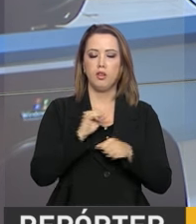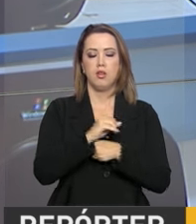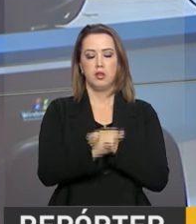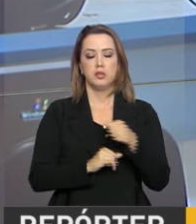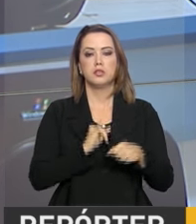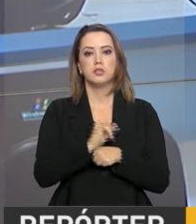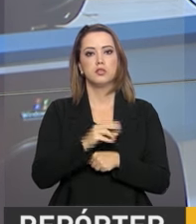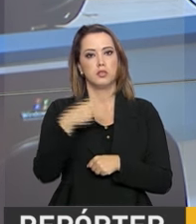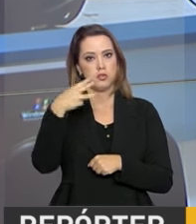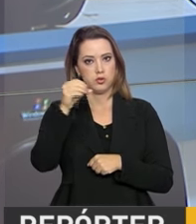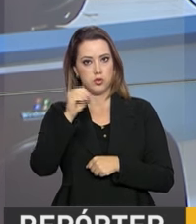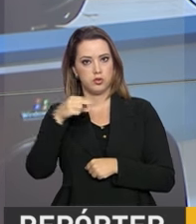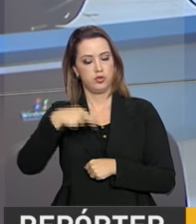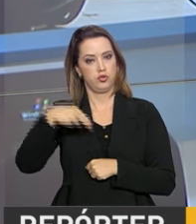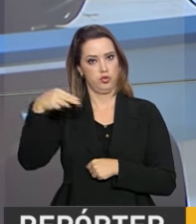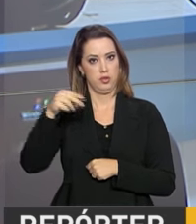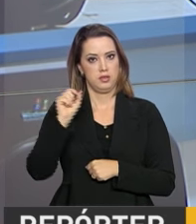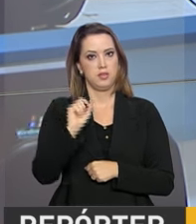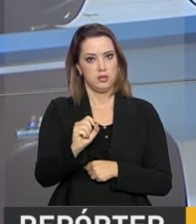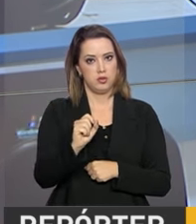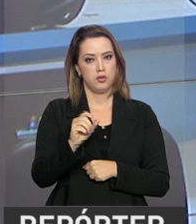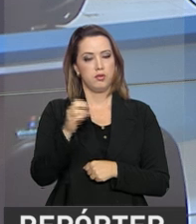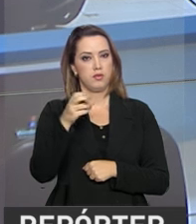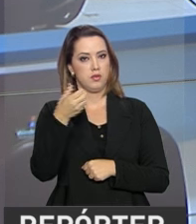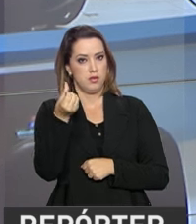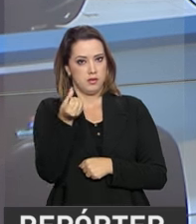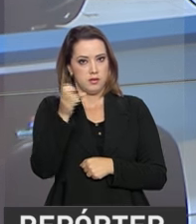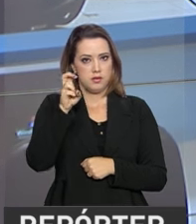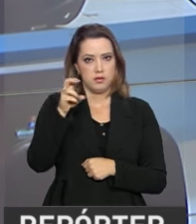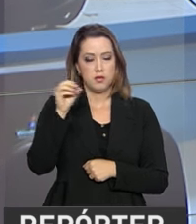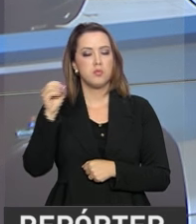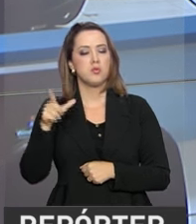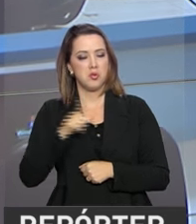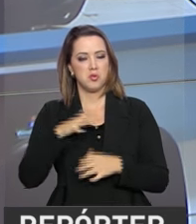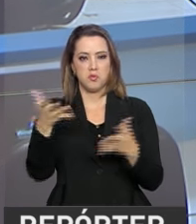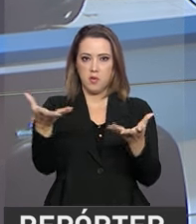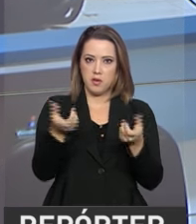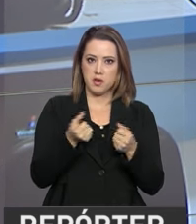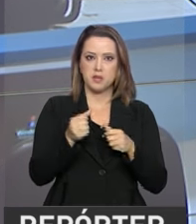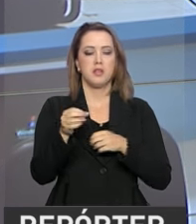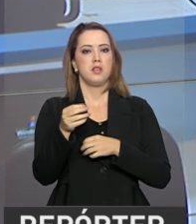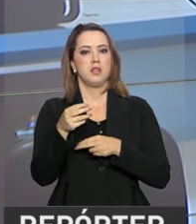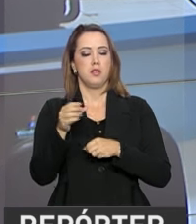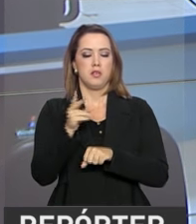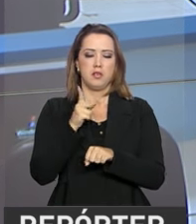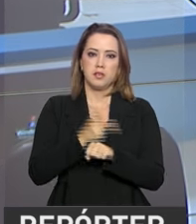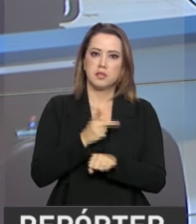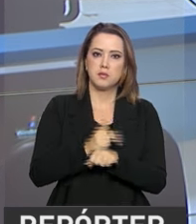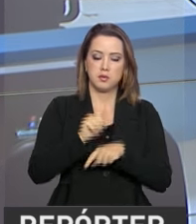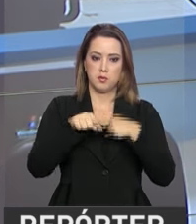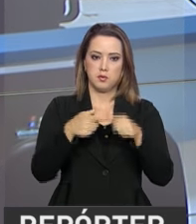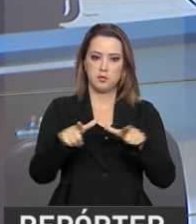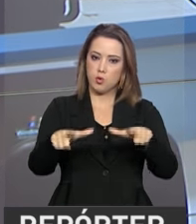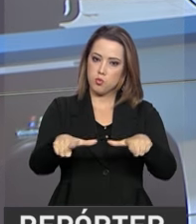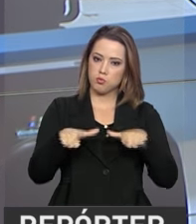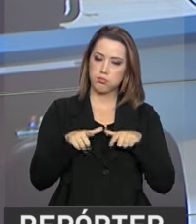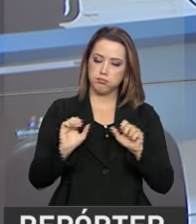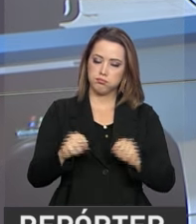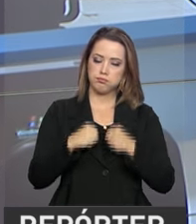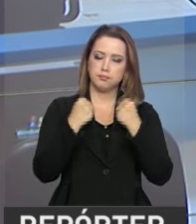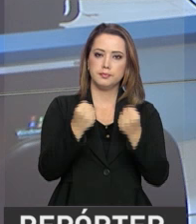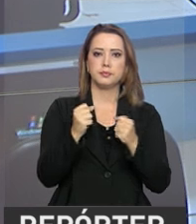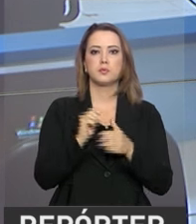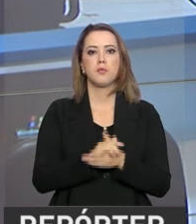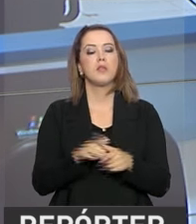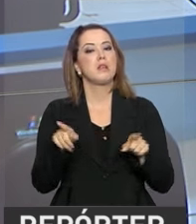Olimpíada no dia 30 de novembro. 6.500 alunos vão receber prêmios com medalhas e cerca de 46 mil com menções